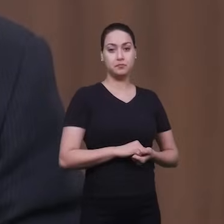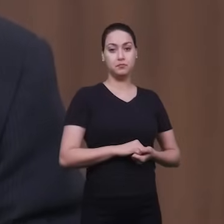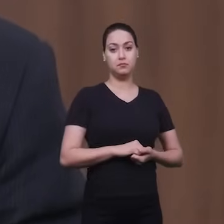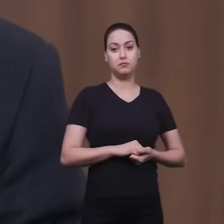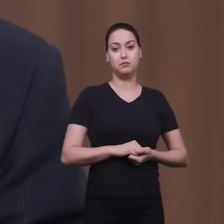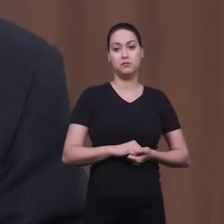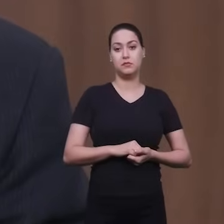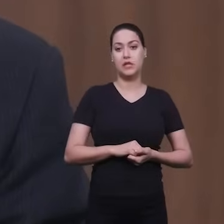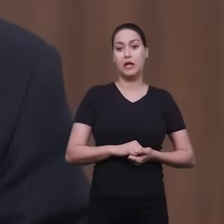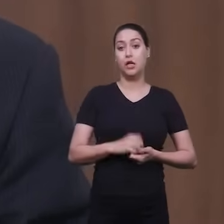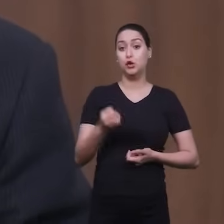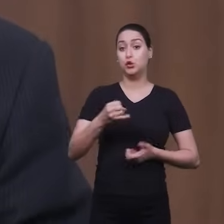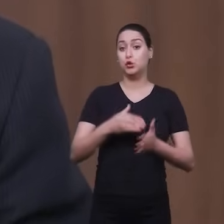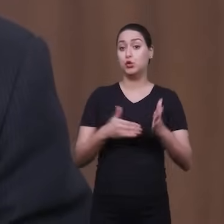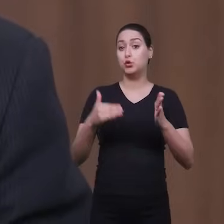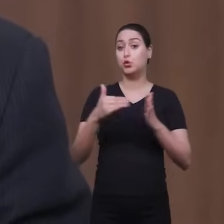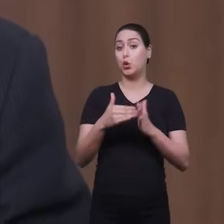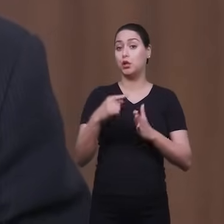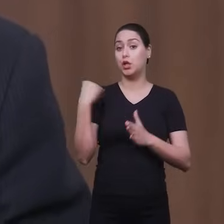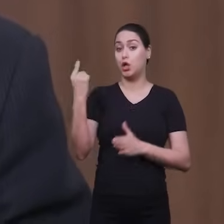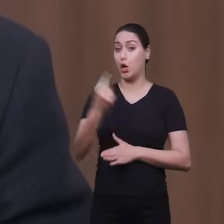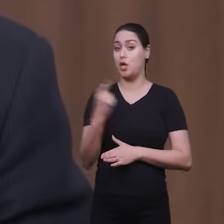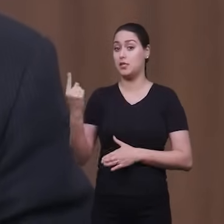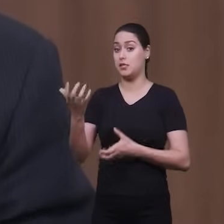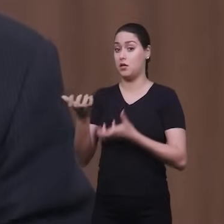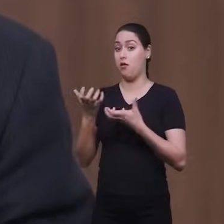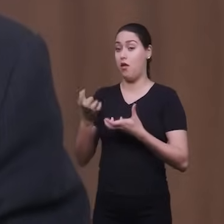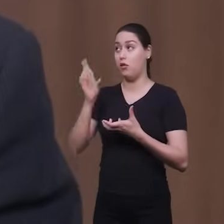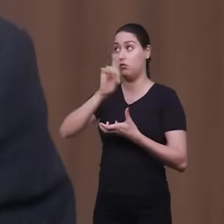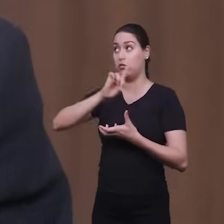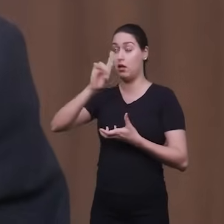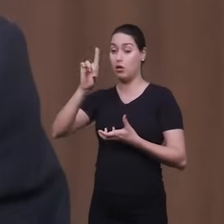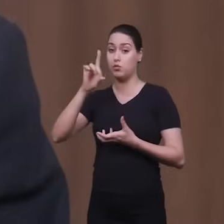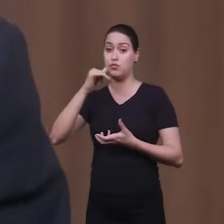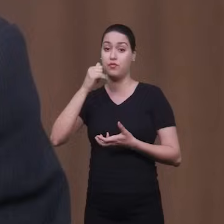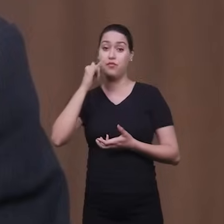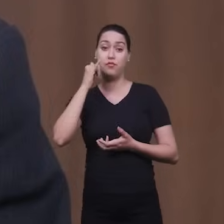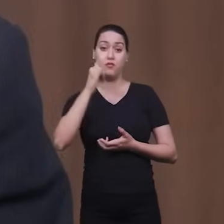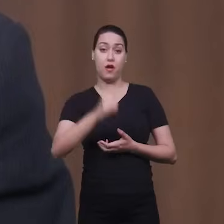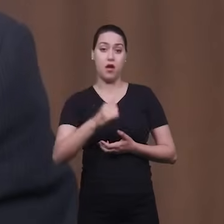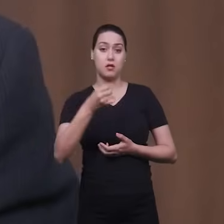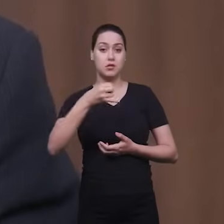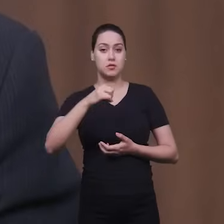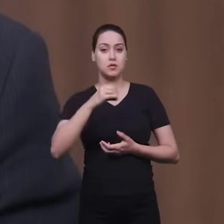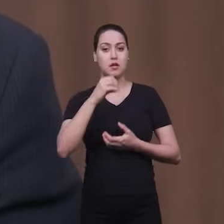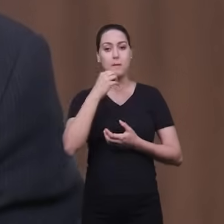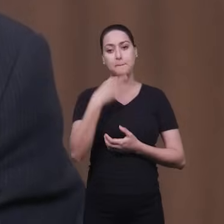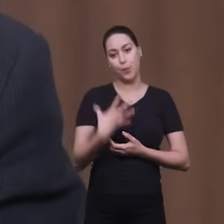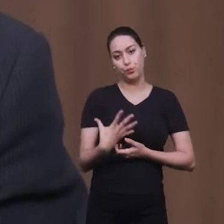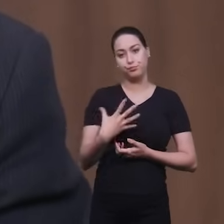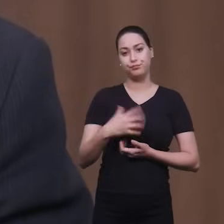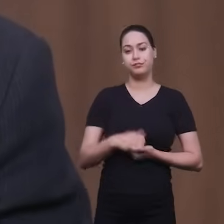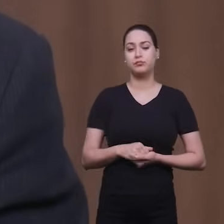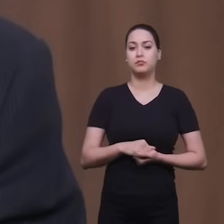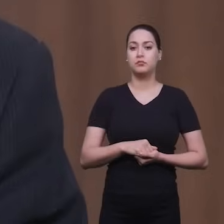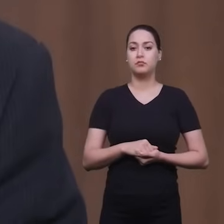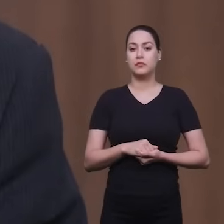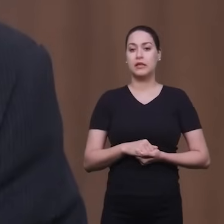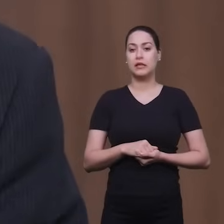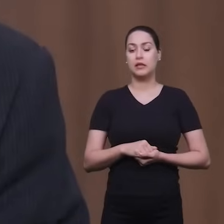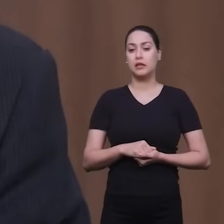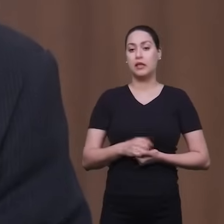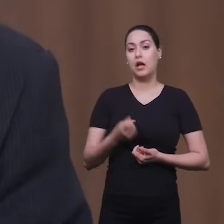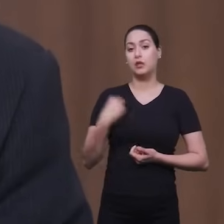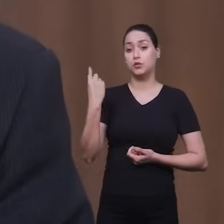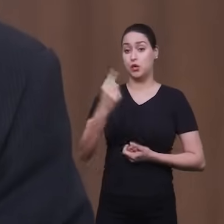que o homem quer Deus declara O que é bom então quando Deus declara algo e o homem Age de acordo com aquilo que Deus